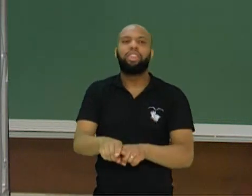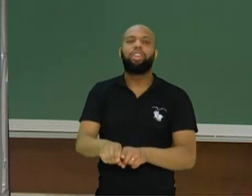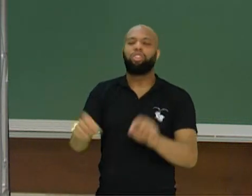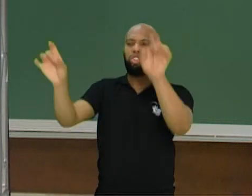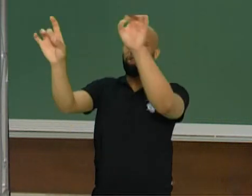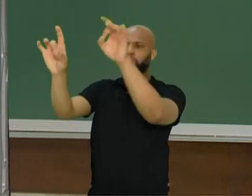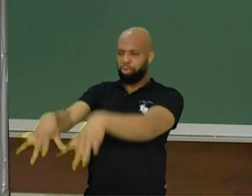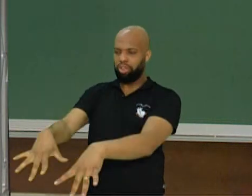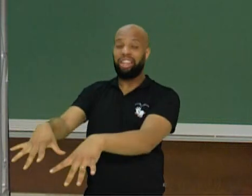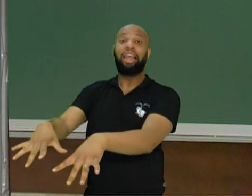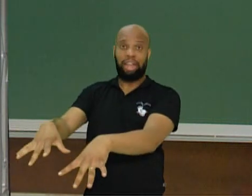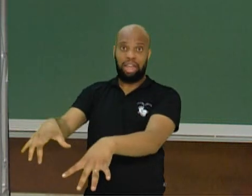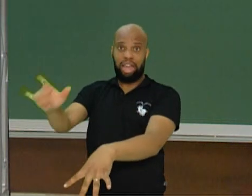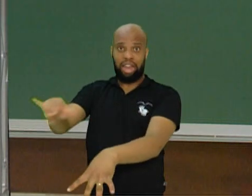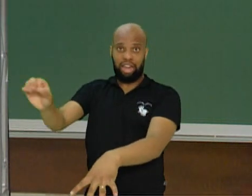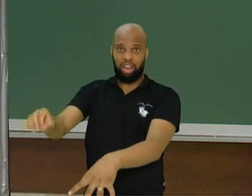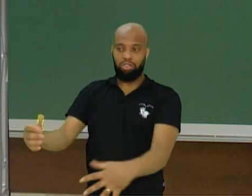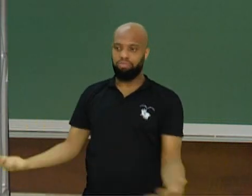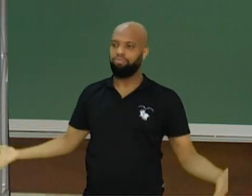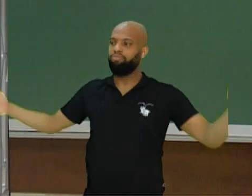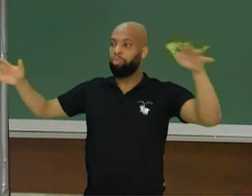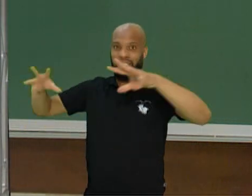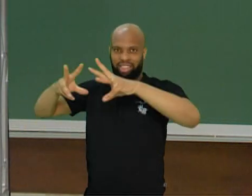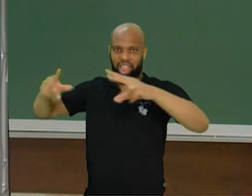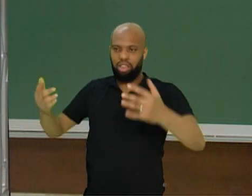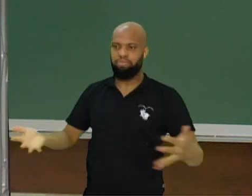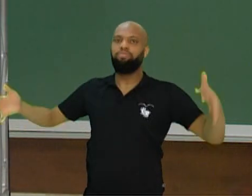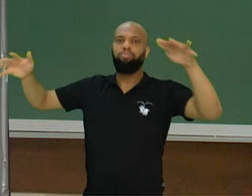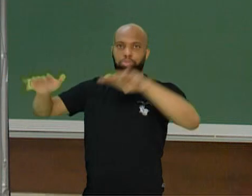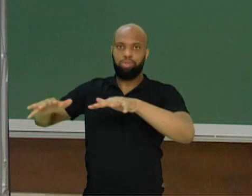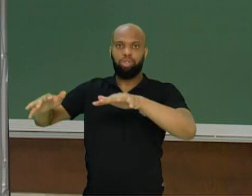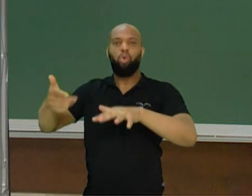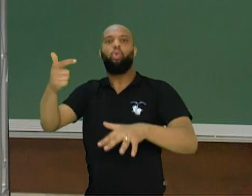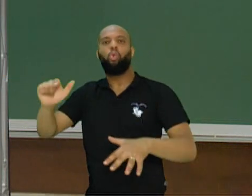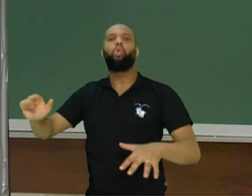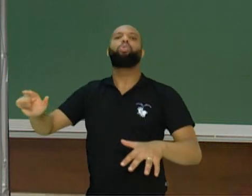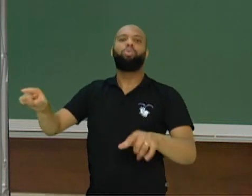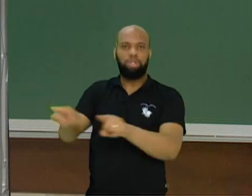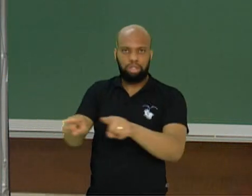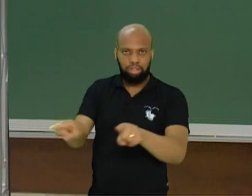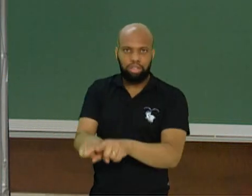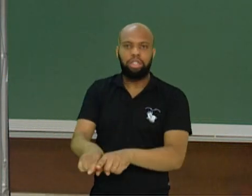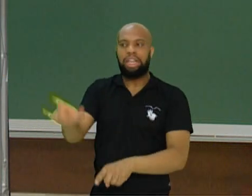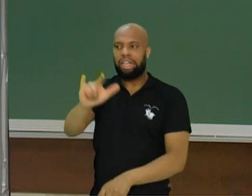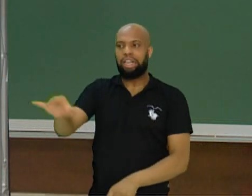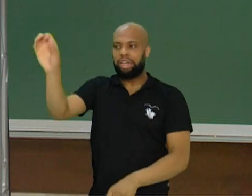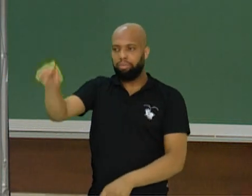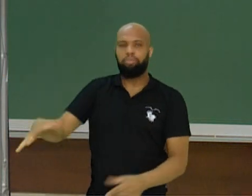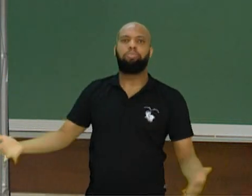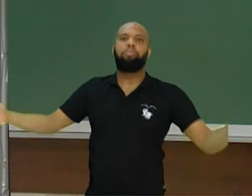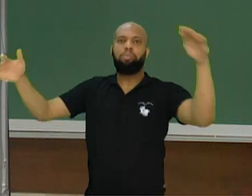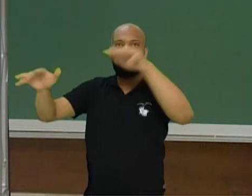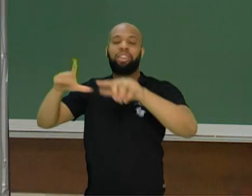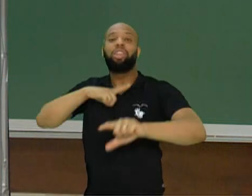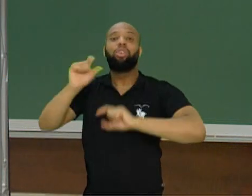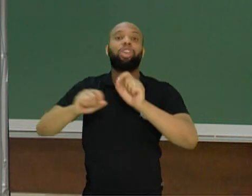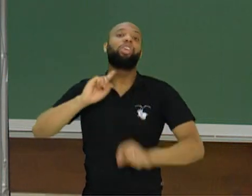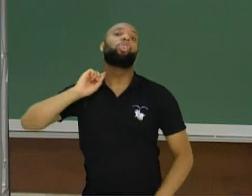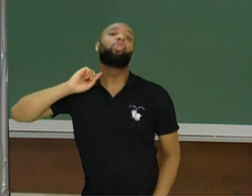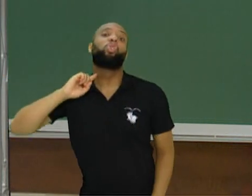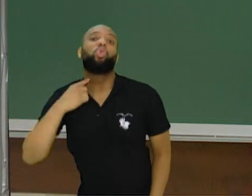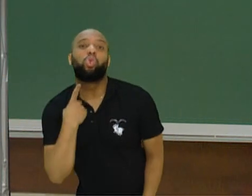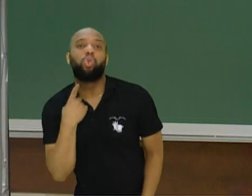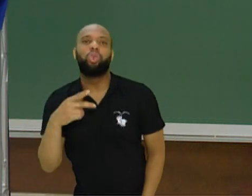novamente. Isso traz muita contaminação para o solo, traz contaminação para o lençol freático. Nós temos